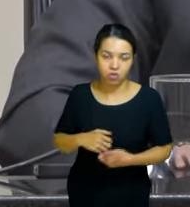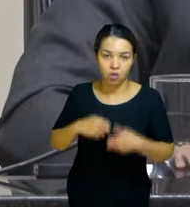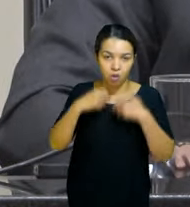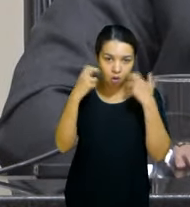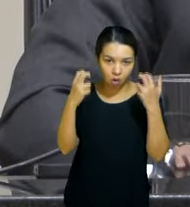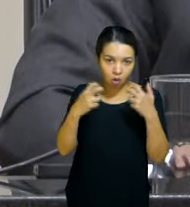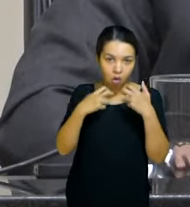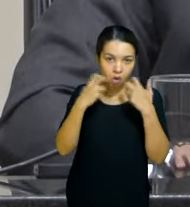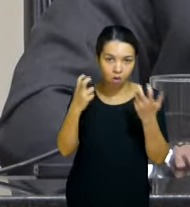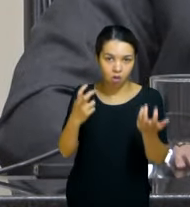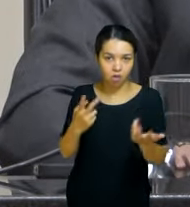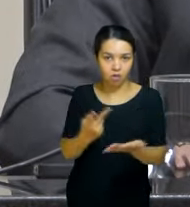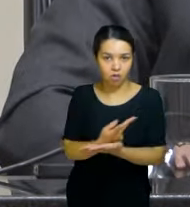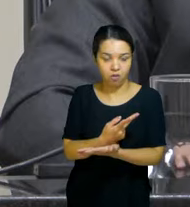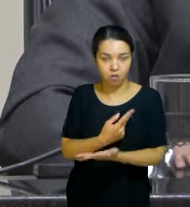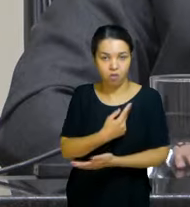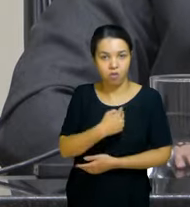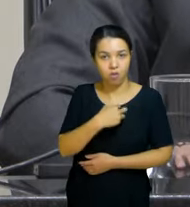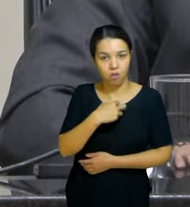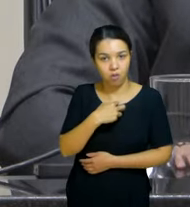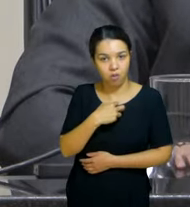governo.